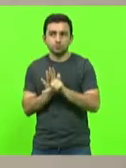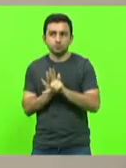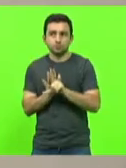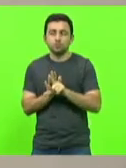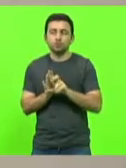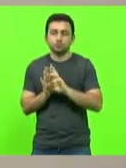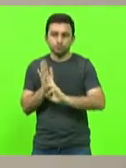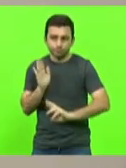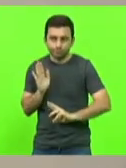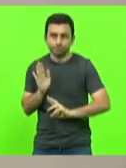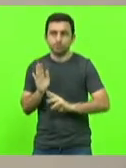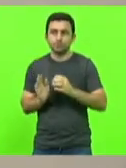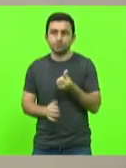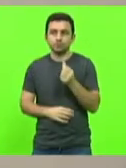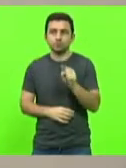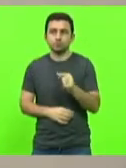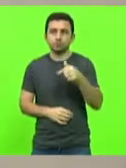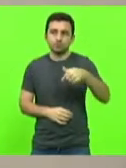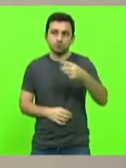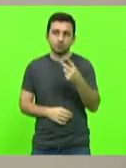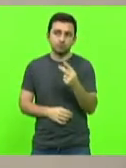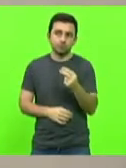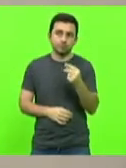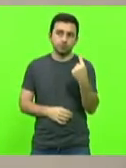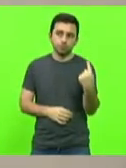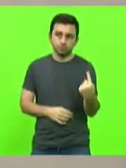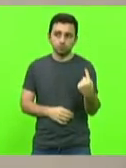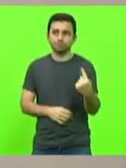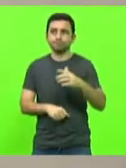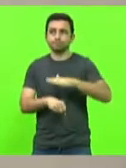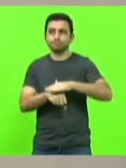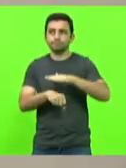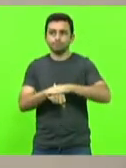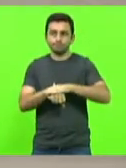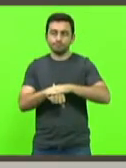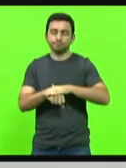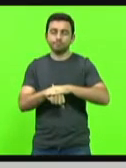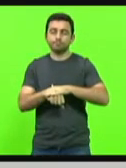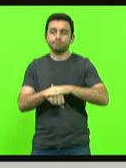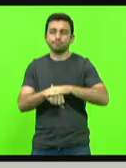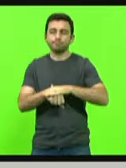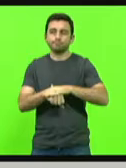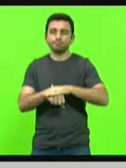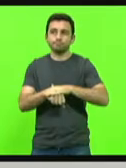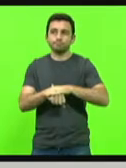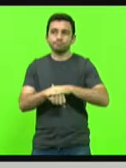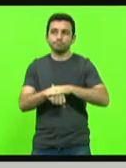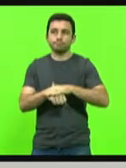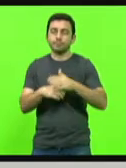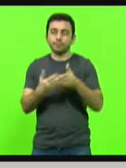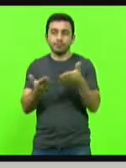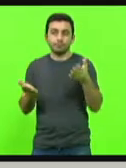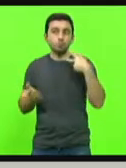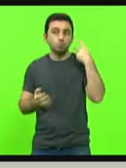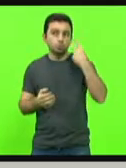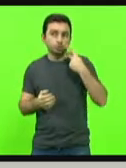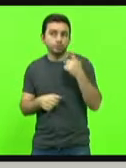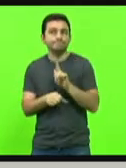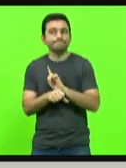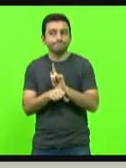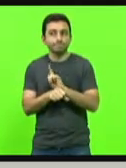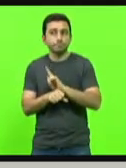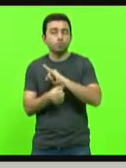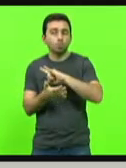resolução 6.7/2021, autor, mesa diretora, dispõe sobre a política de gestão de documentos da